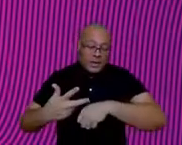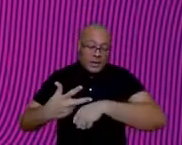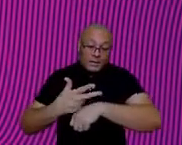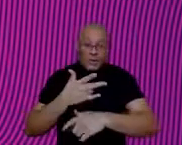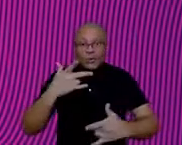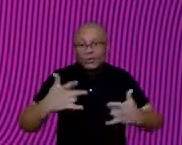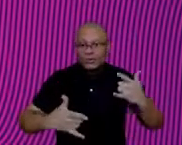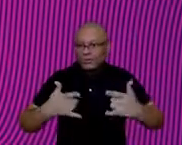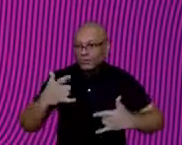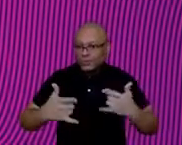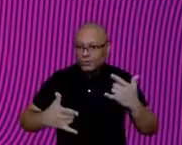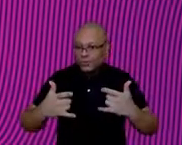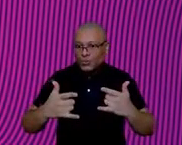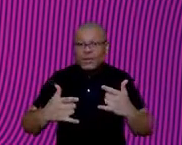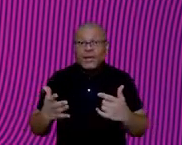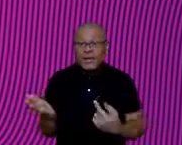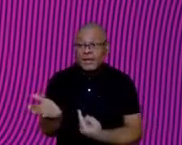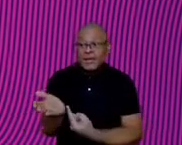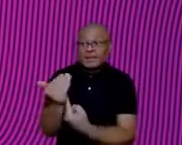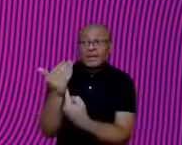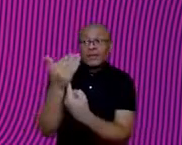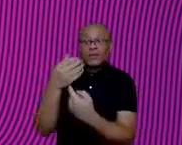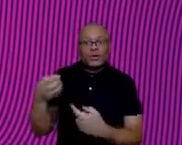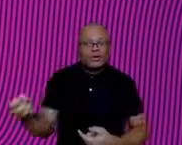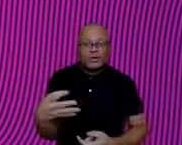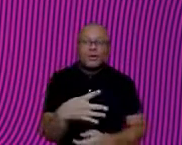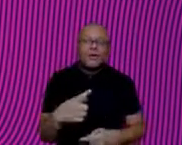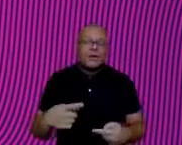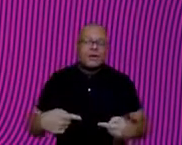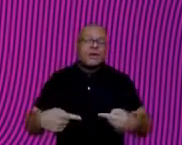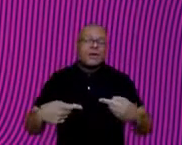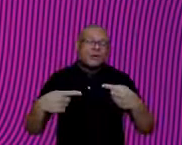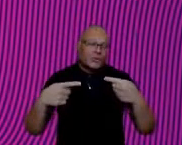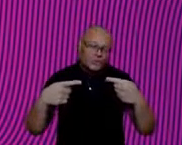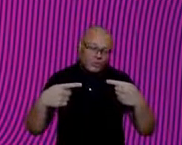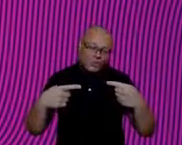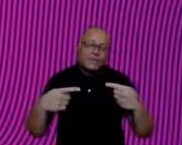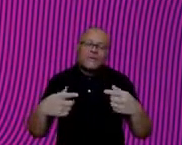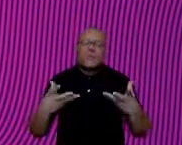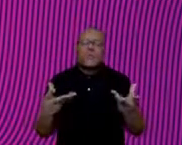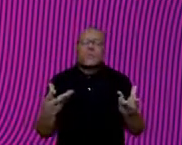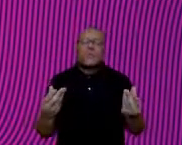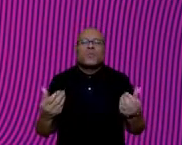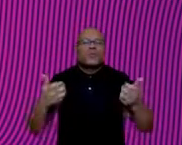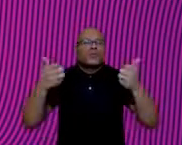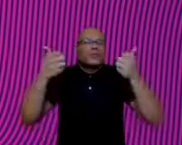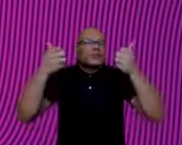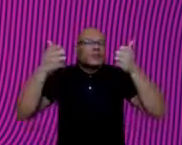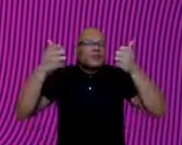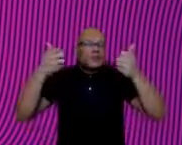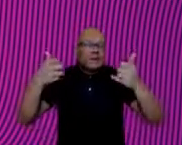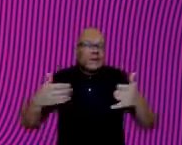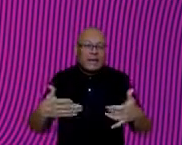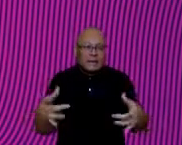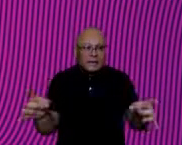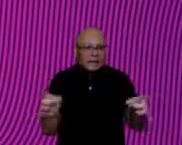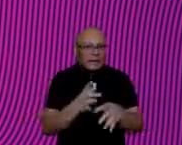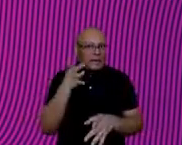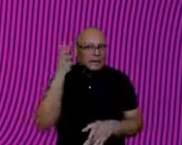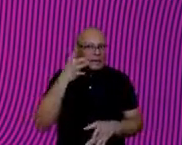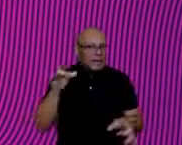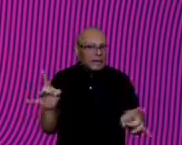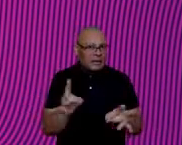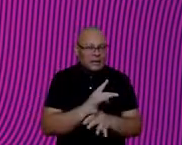avanços tecnológicos. É um desafio bem considerável falar um pouquinho de cirurgia robótica depois dessa apresentação, né? Mas vamos lá.